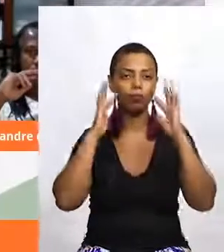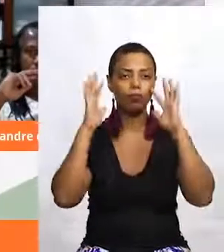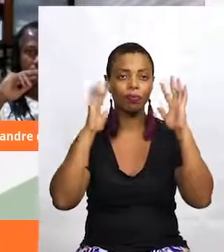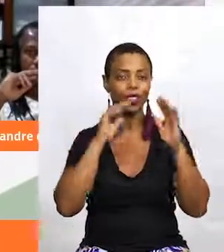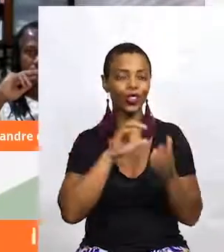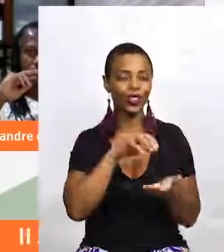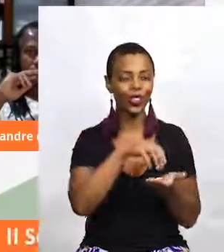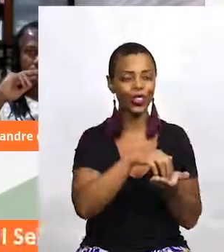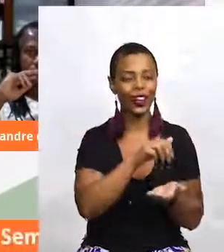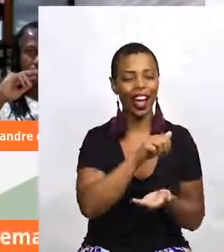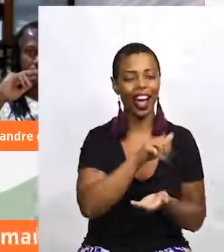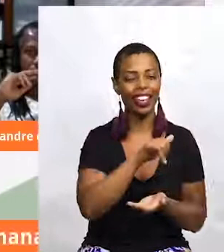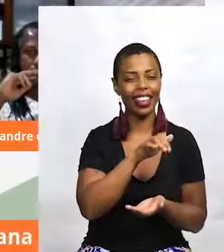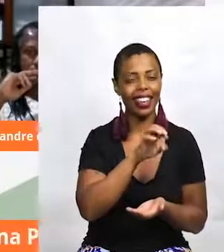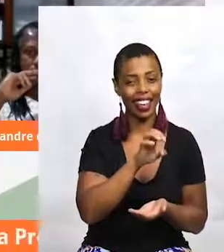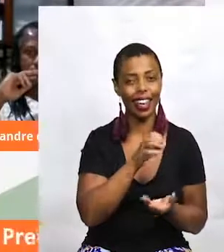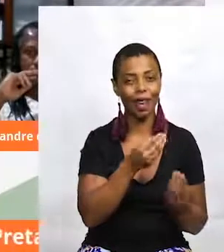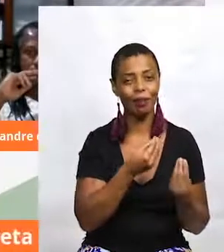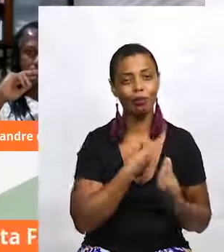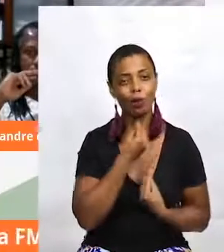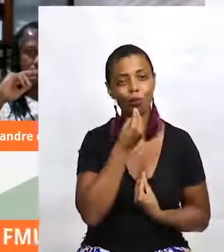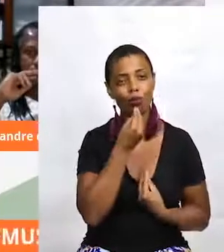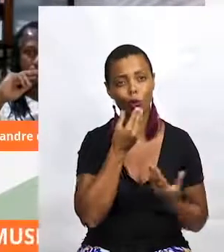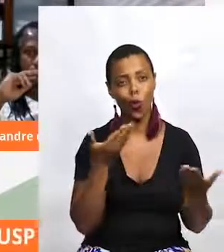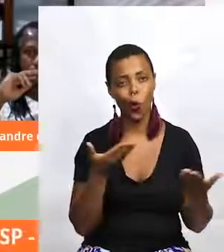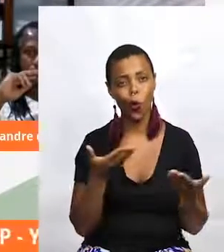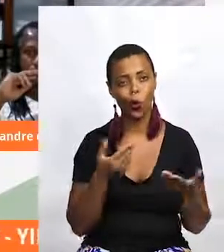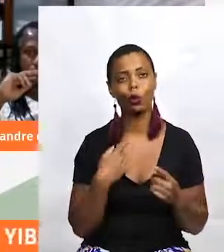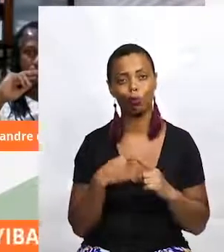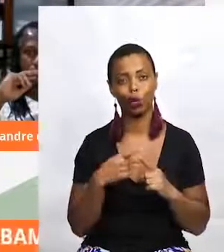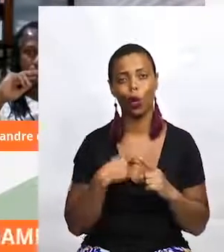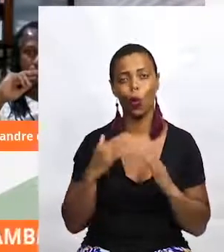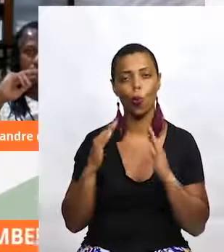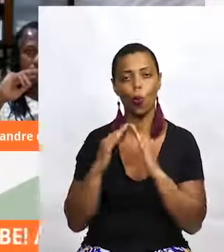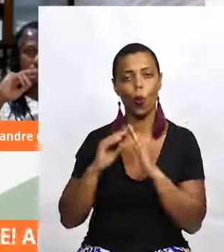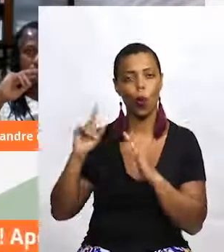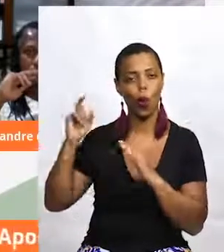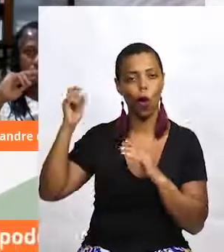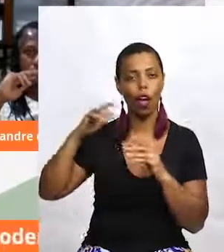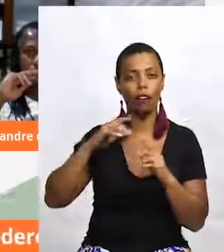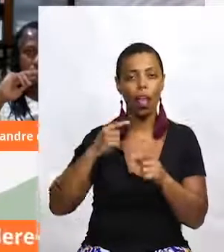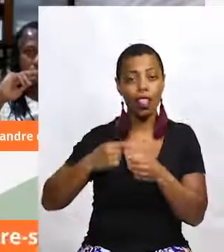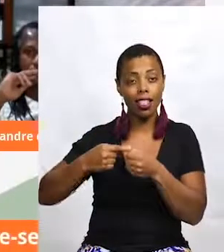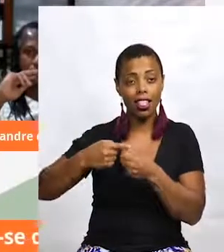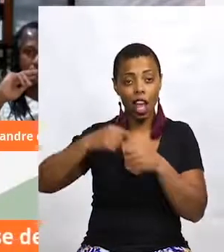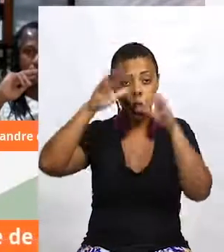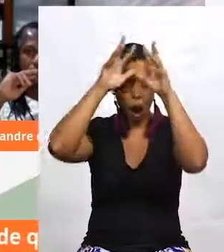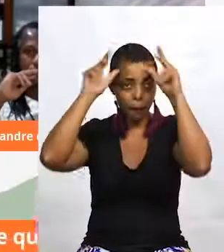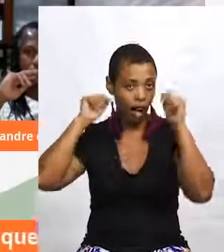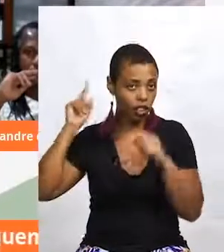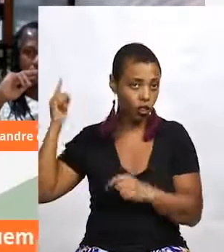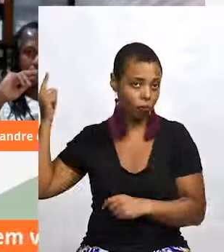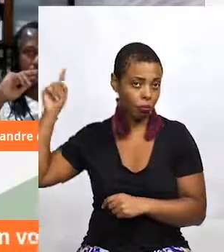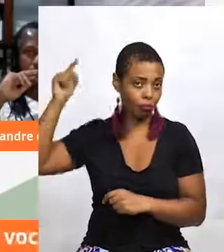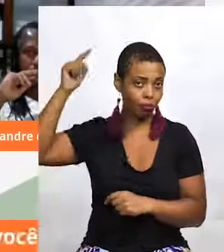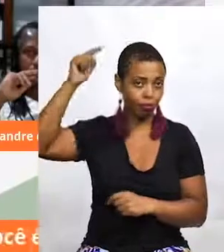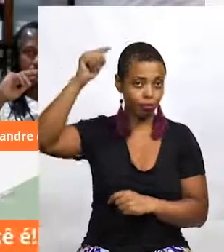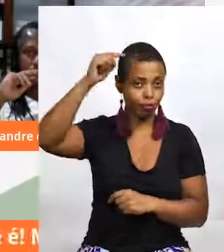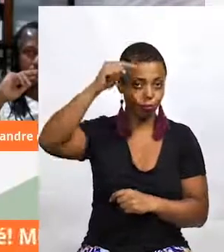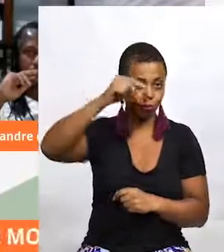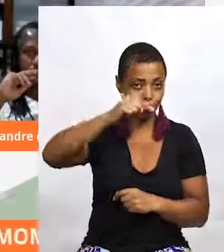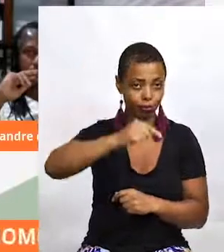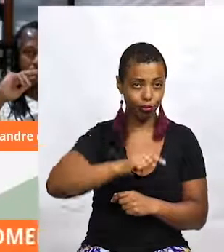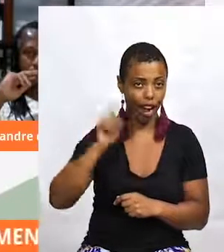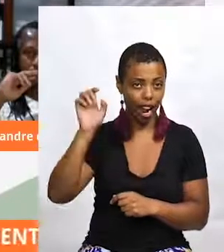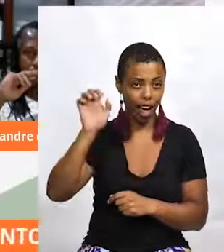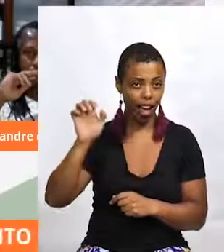dando essa oportunidade hoje. Eu vim do meio da Amazônia, eu vim do interior da Amazônia, né, do interior do estado